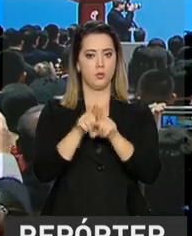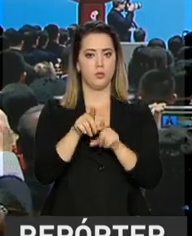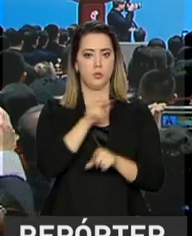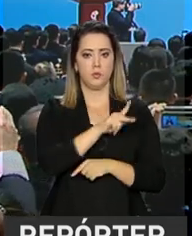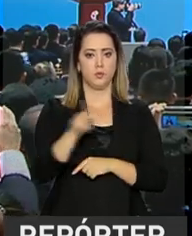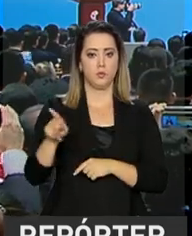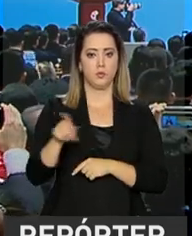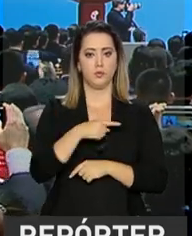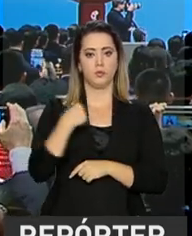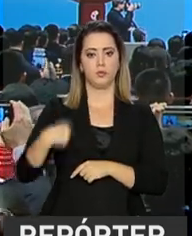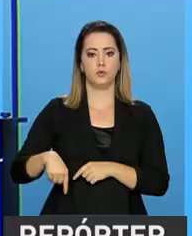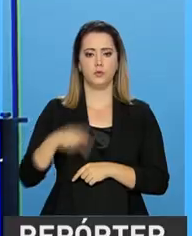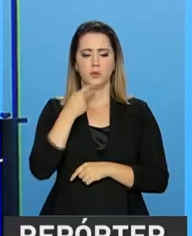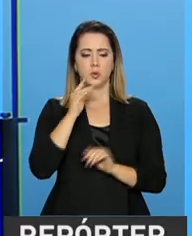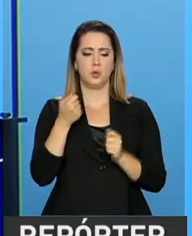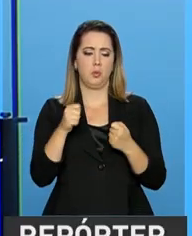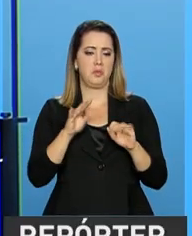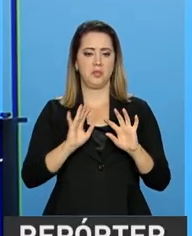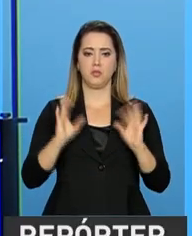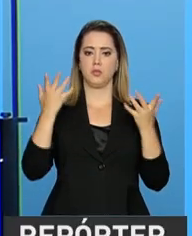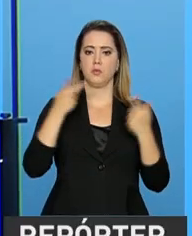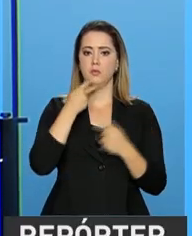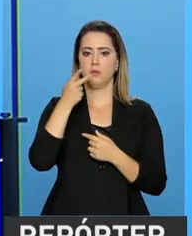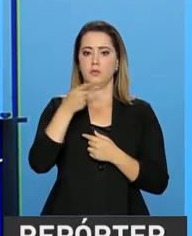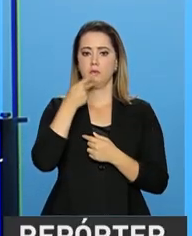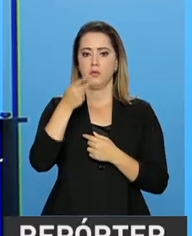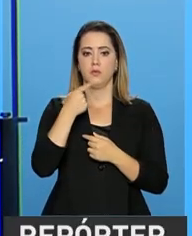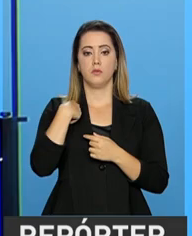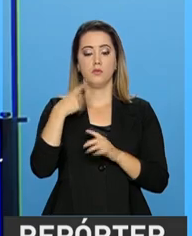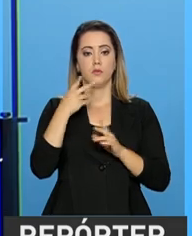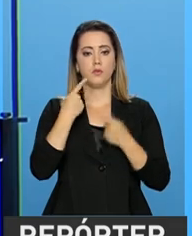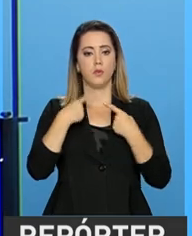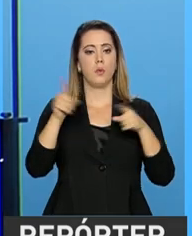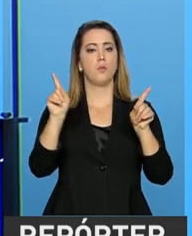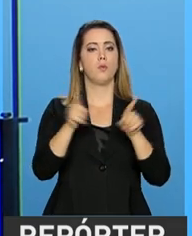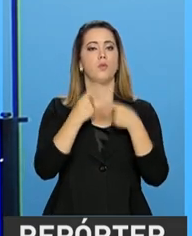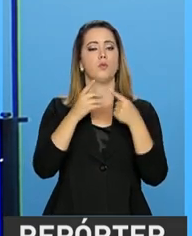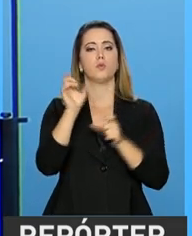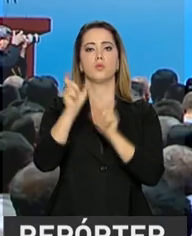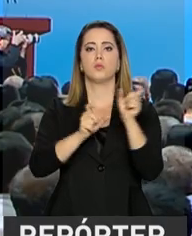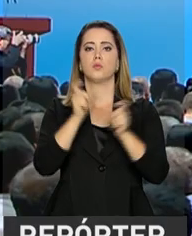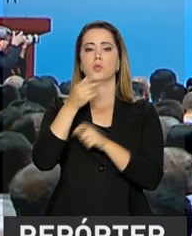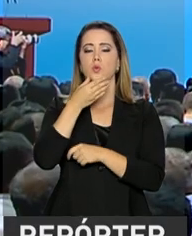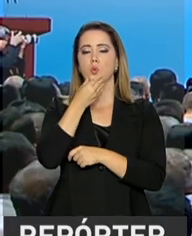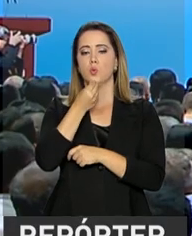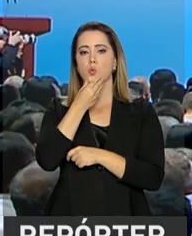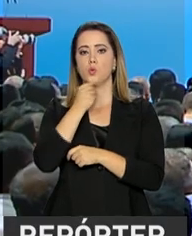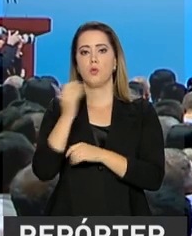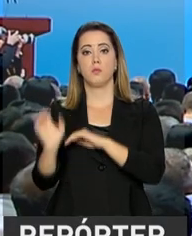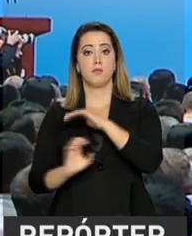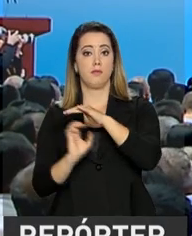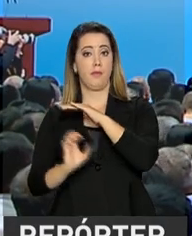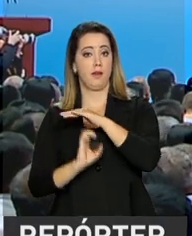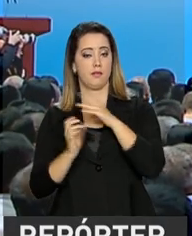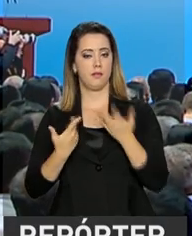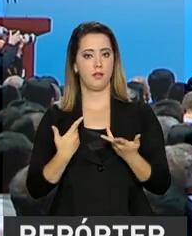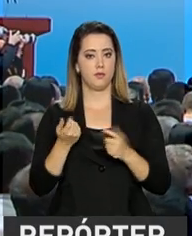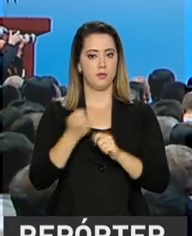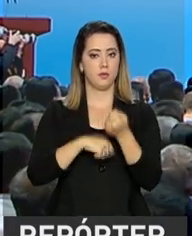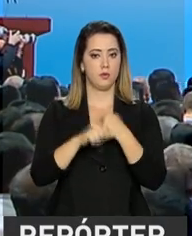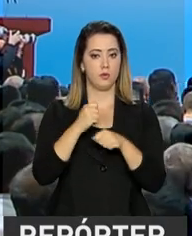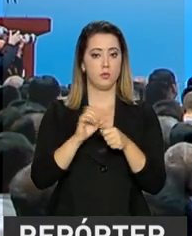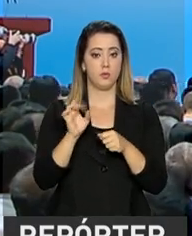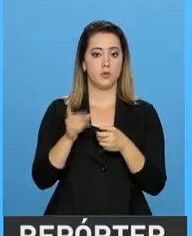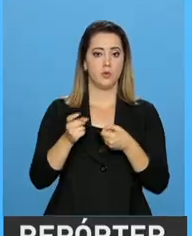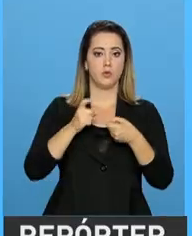dispensou cerimônias e fez um discurso que soou como música para os homens de negócios a economia mundial só vai ser